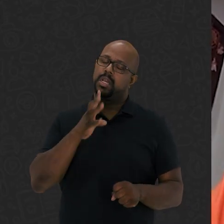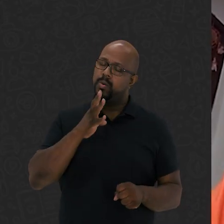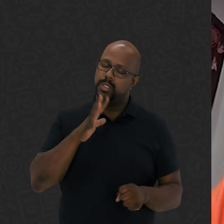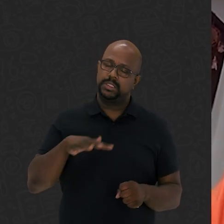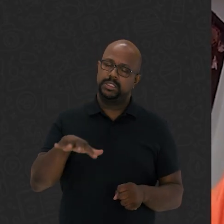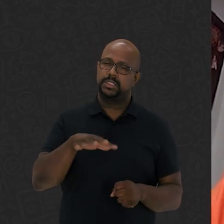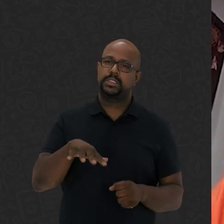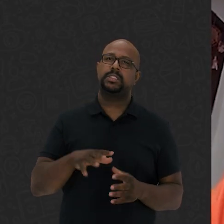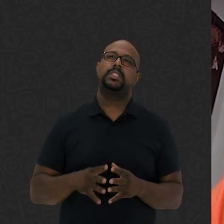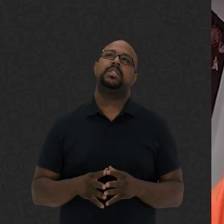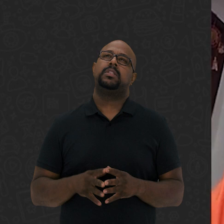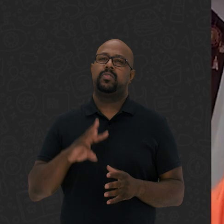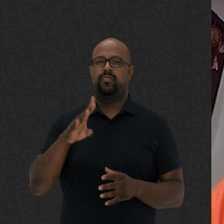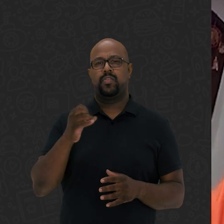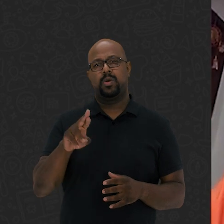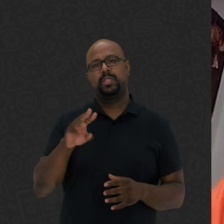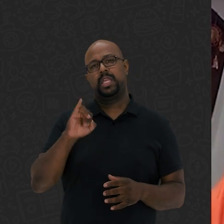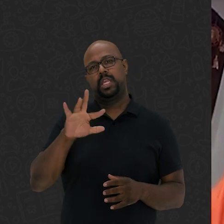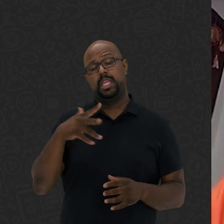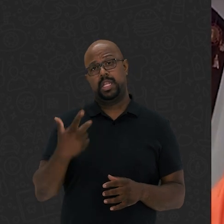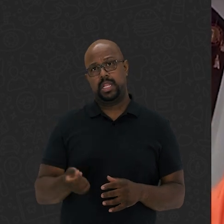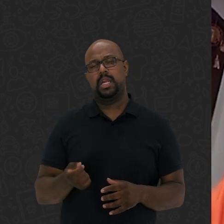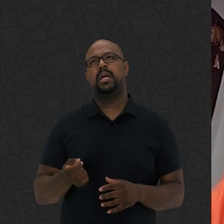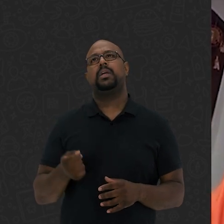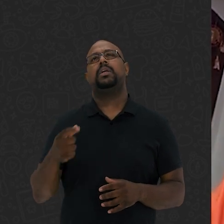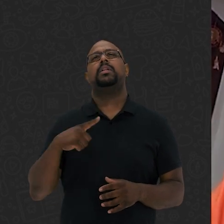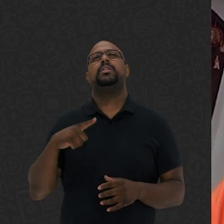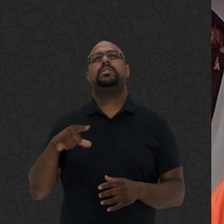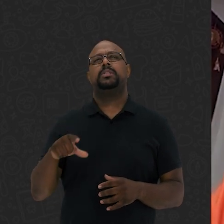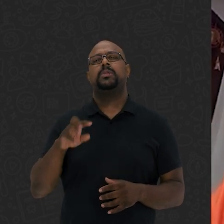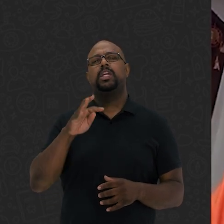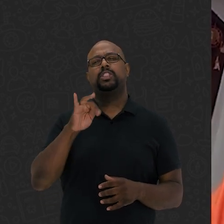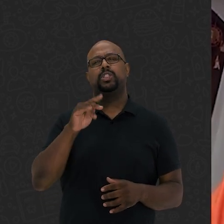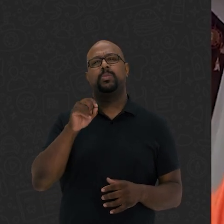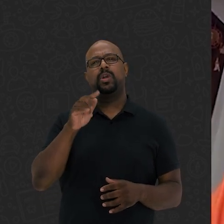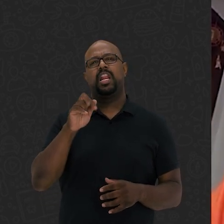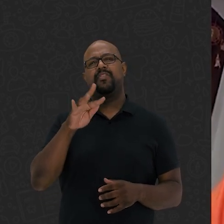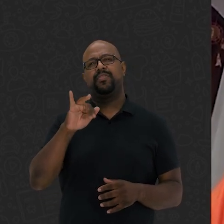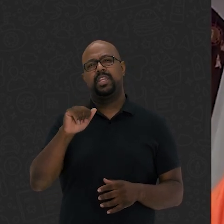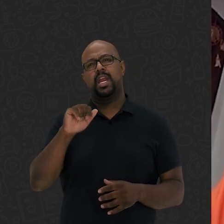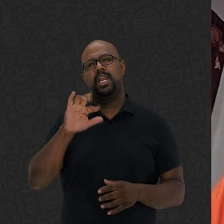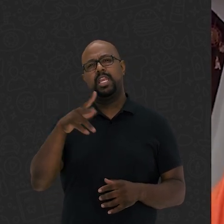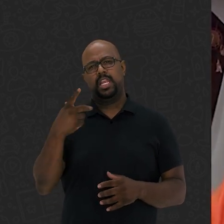eu conheci o Walter Ilha, que ele tinha uma tipografia Ilha,